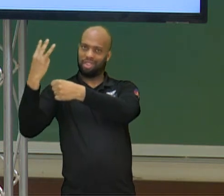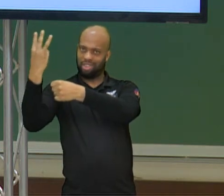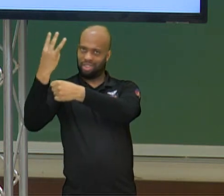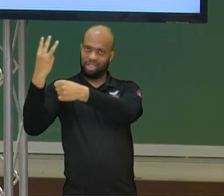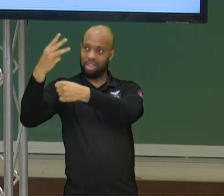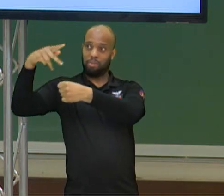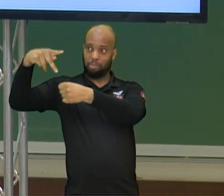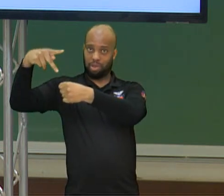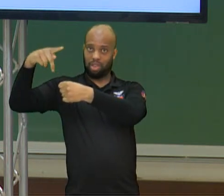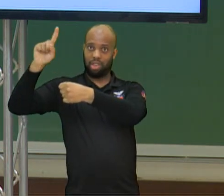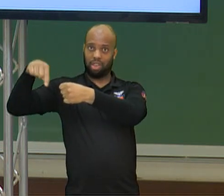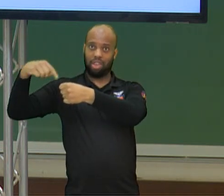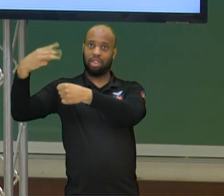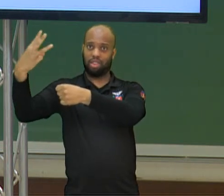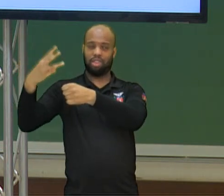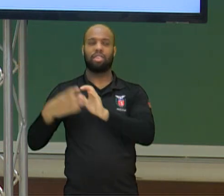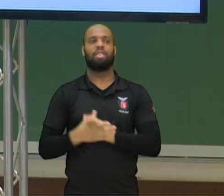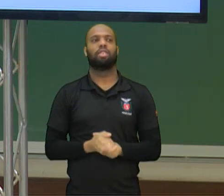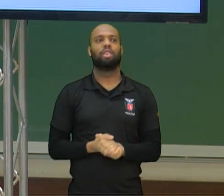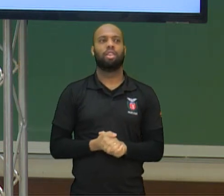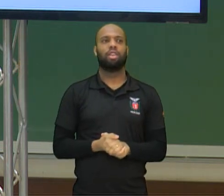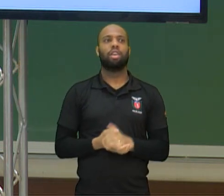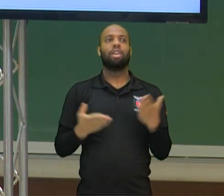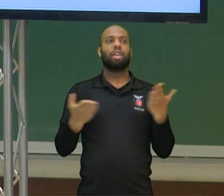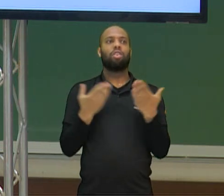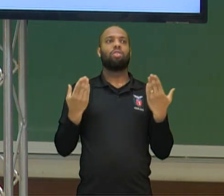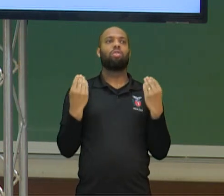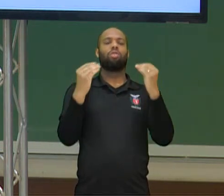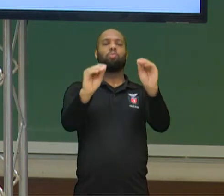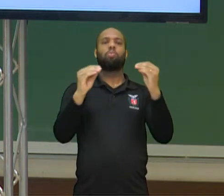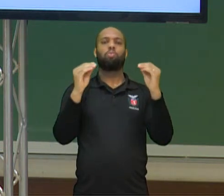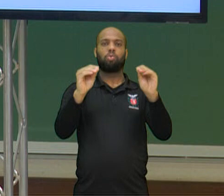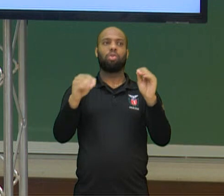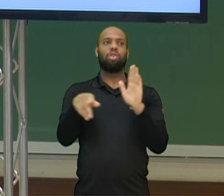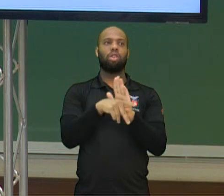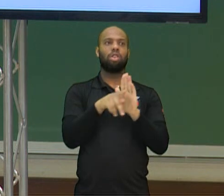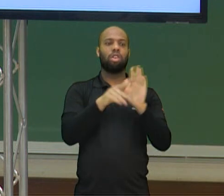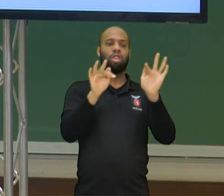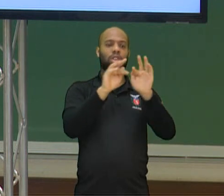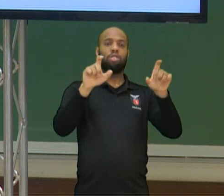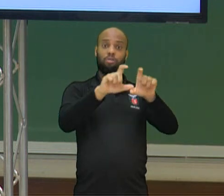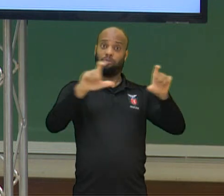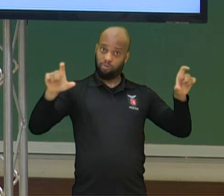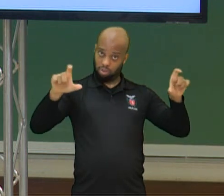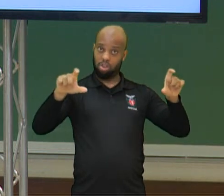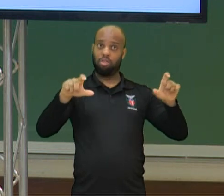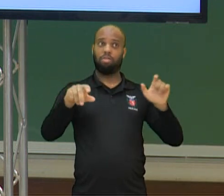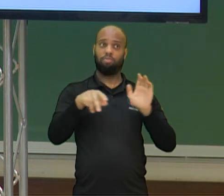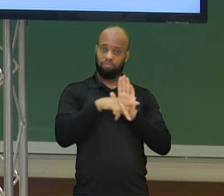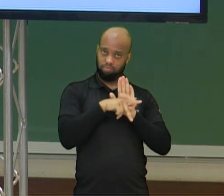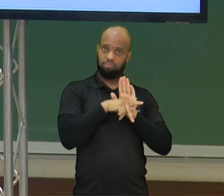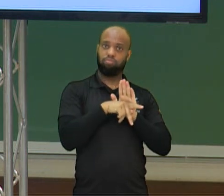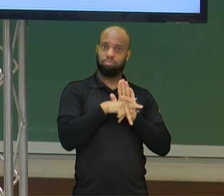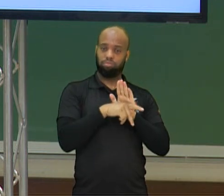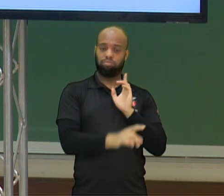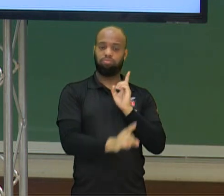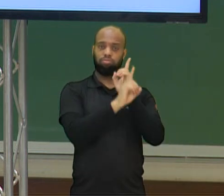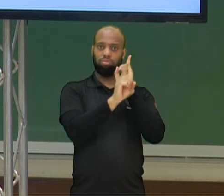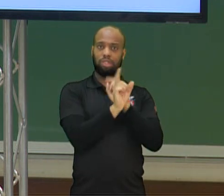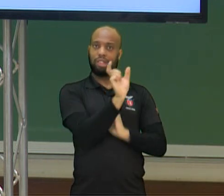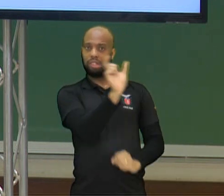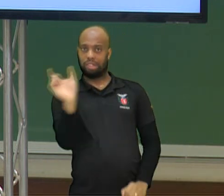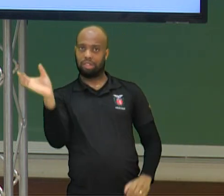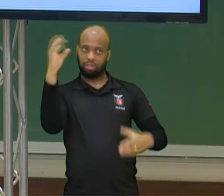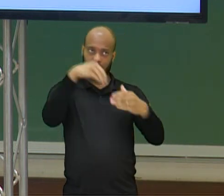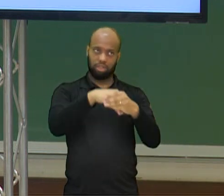P, que é 3. Colocando na nossa fórmula, resolvemos aqui os expoentes,